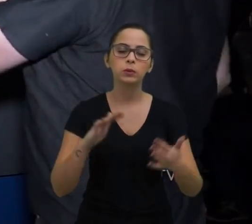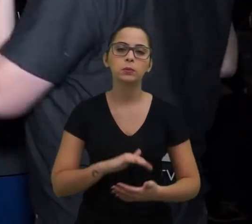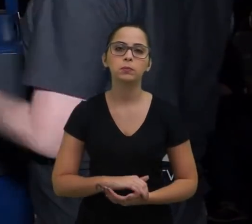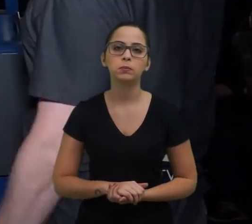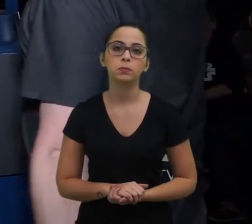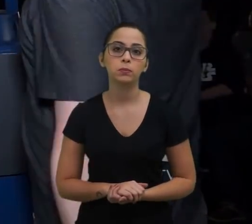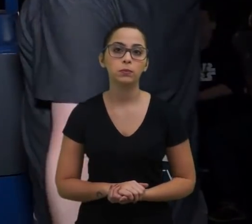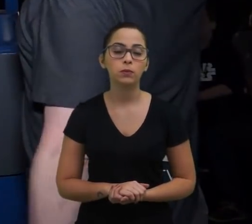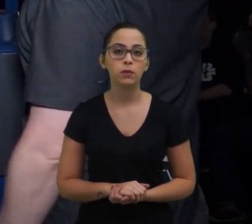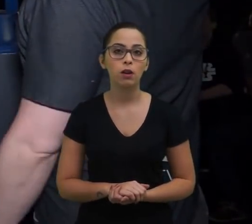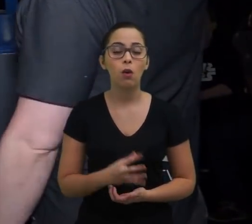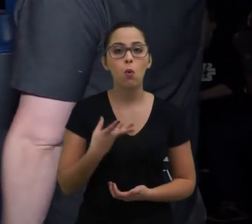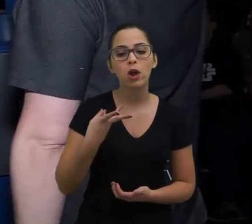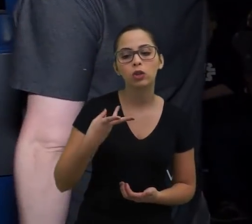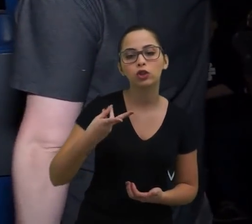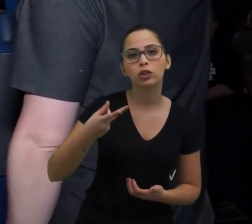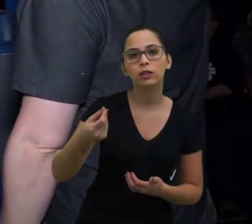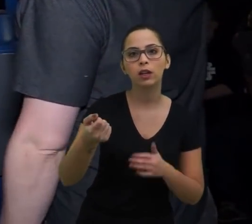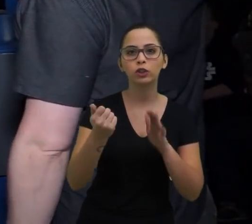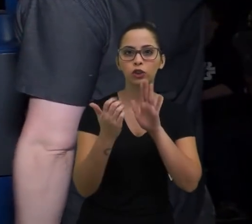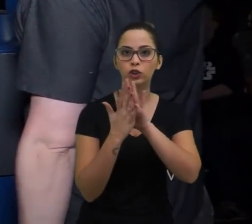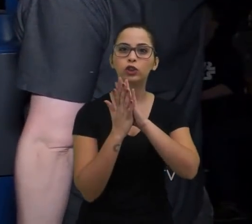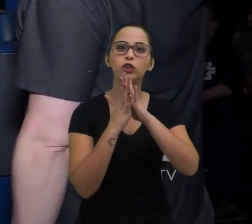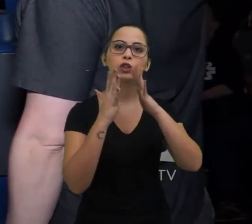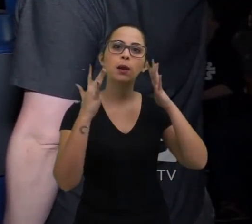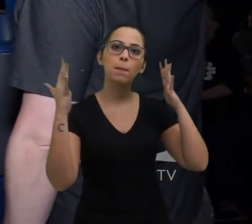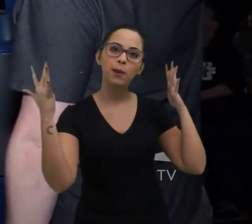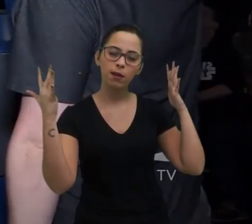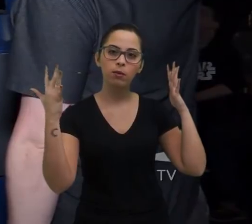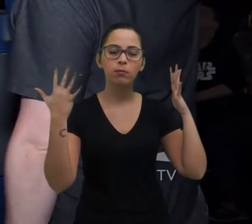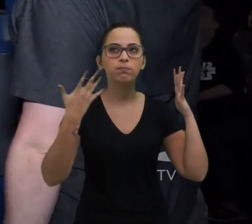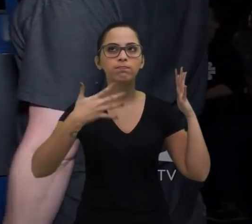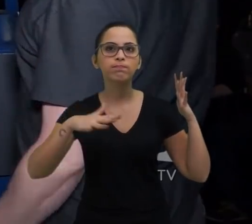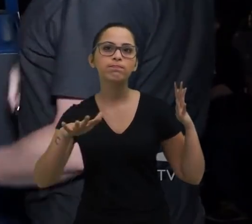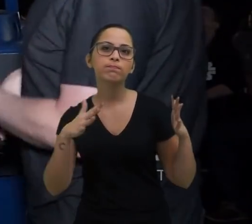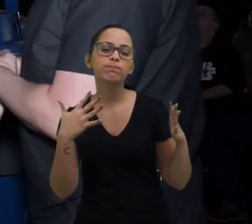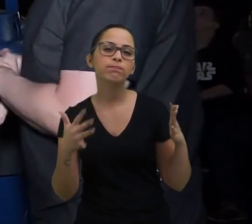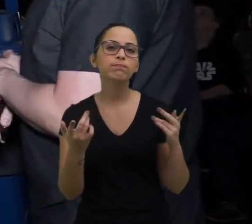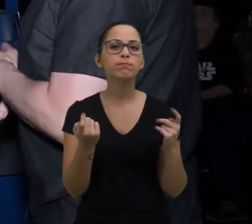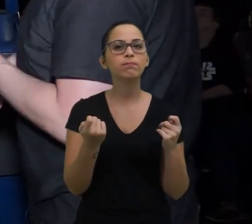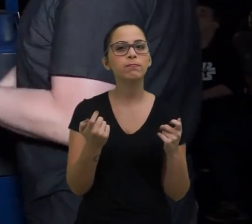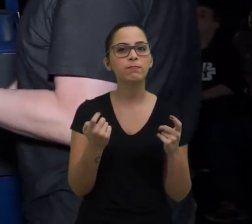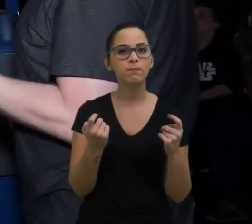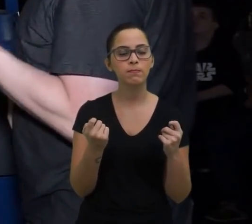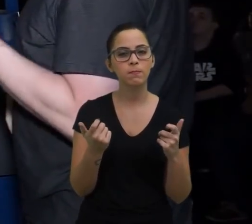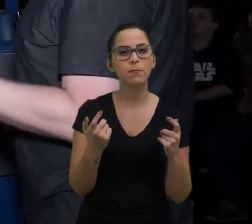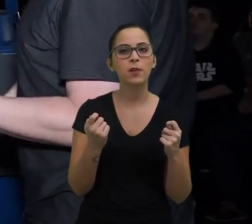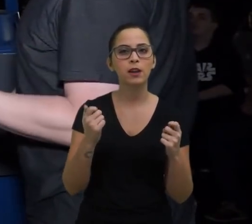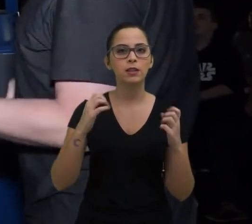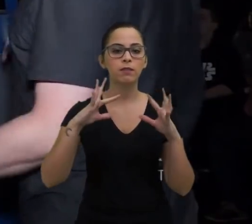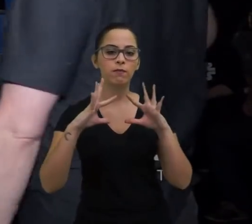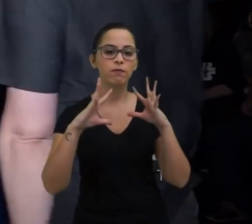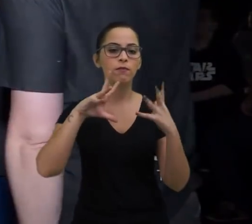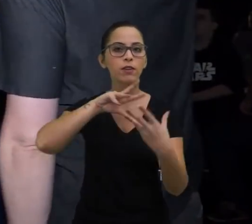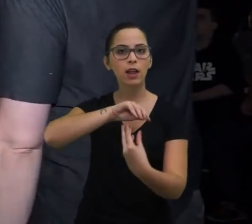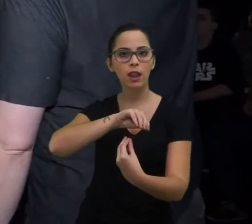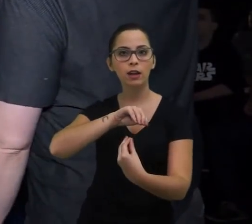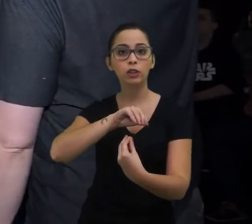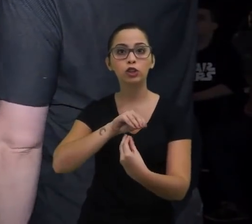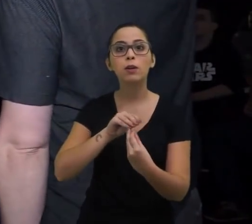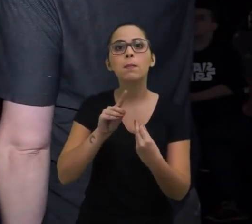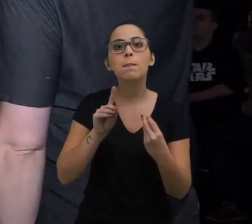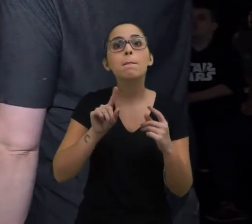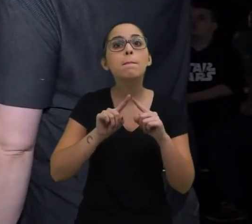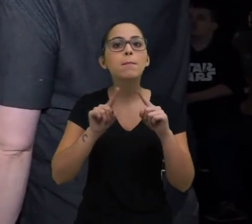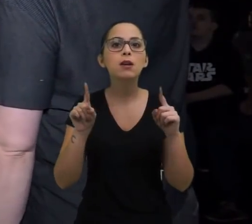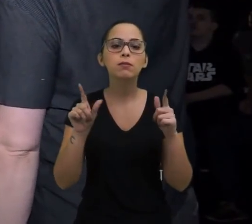que isso significa? Que tem um brilho de 10 na 11, coisa de 100 bilhões de estrelas,